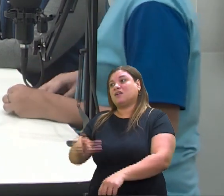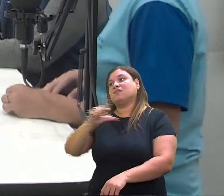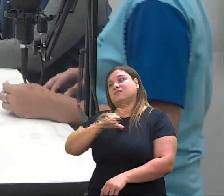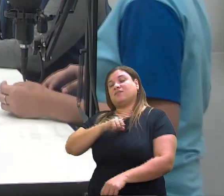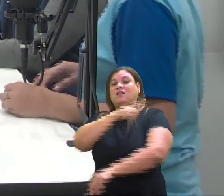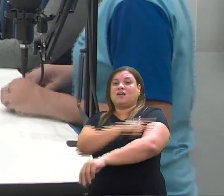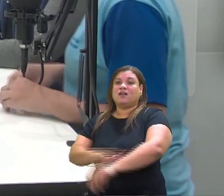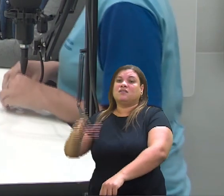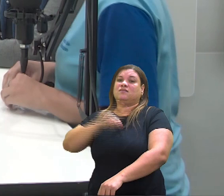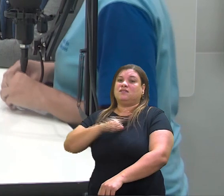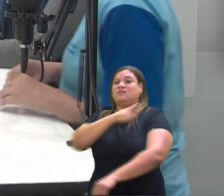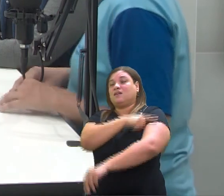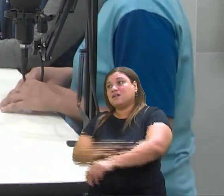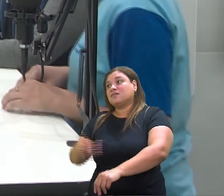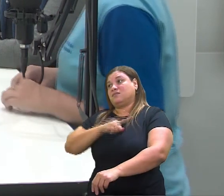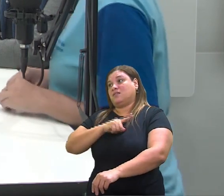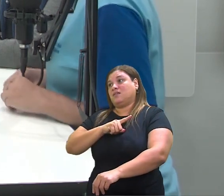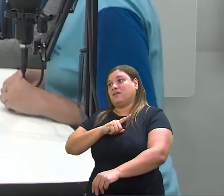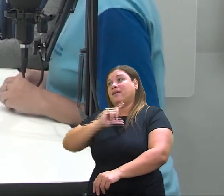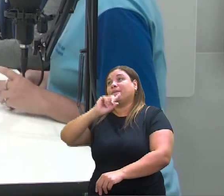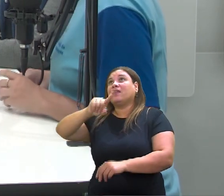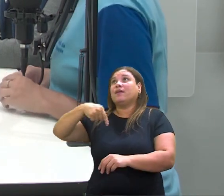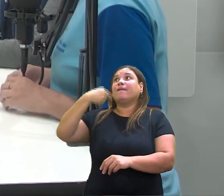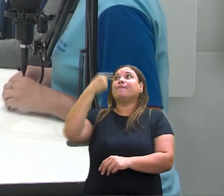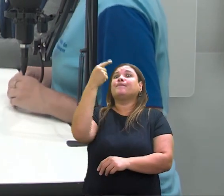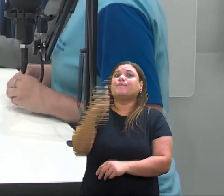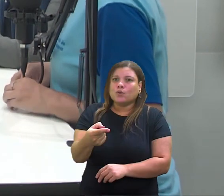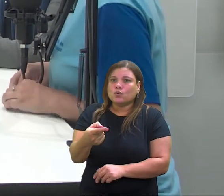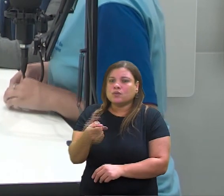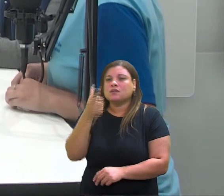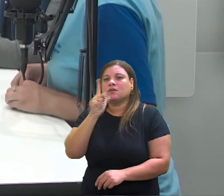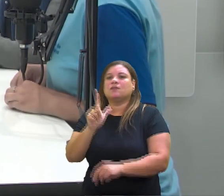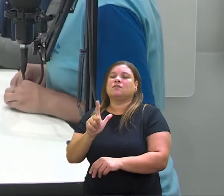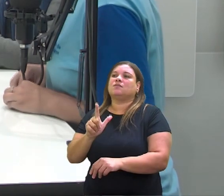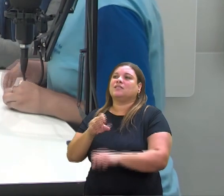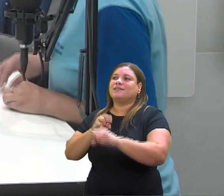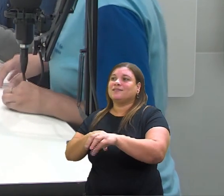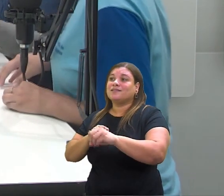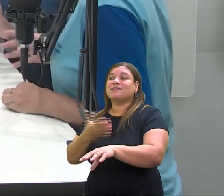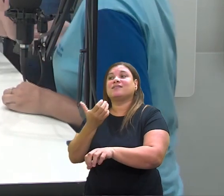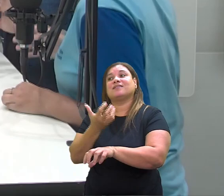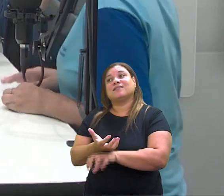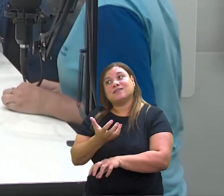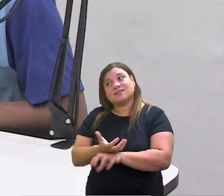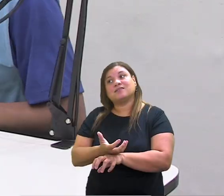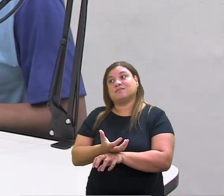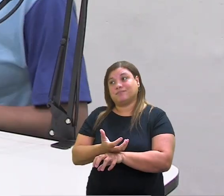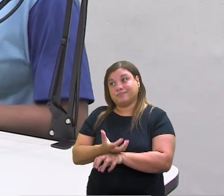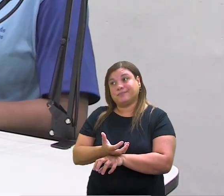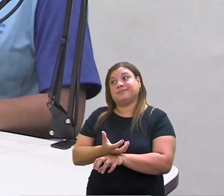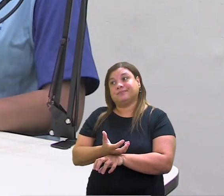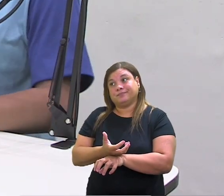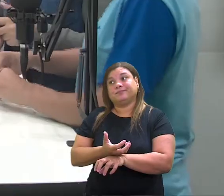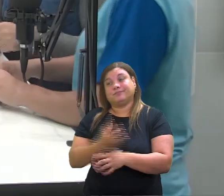filho dele, para depois ele começar Sim. a fazer o que ele é pago para fazer, que é dar a aula. Aquelas regrinhas básicas, né? As Bom regras- dia, boa Isso, tarde. Com